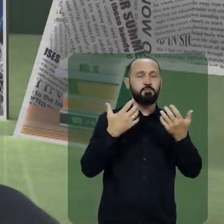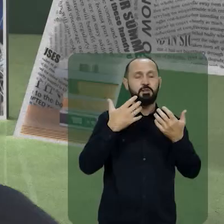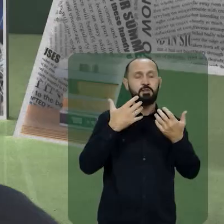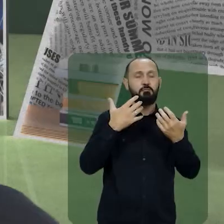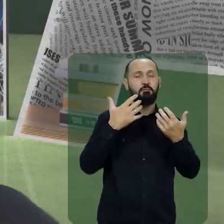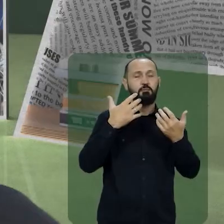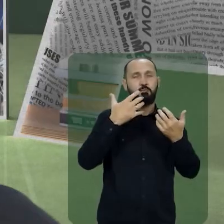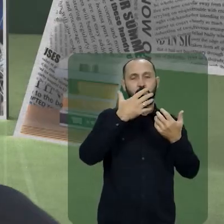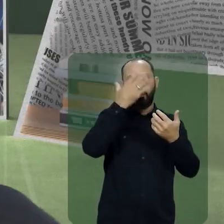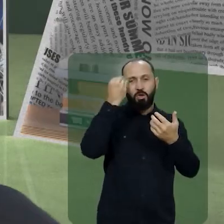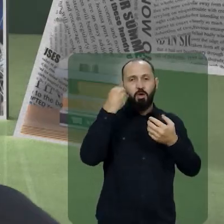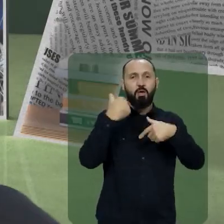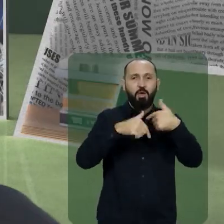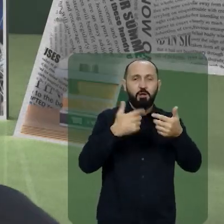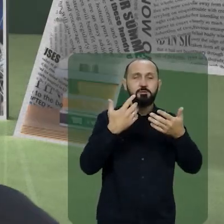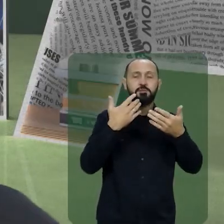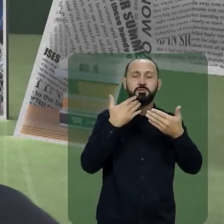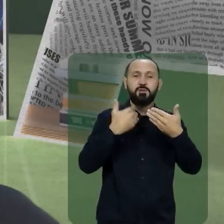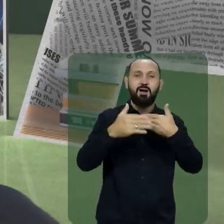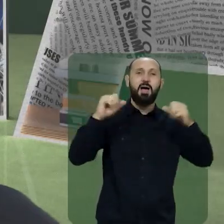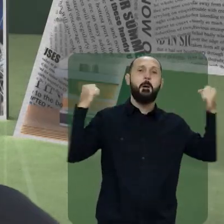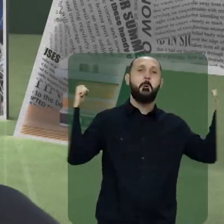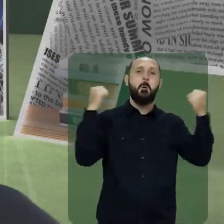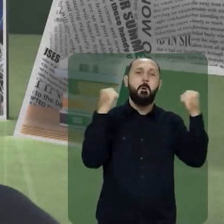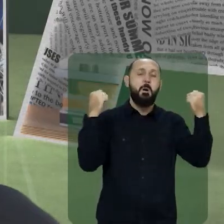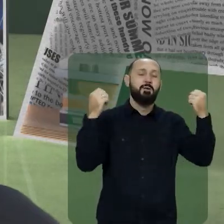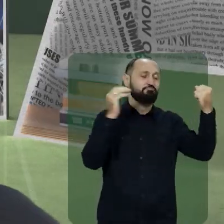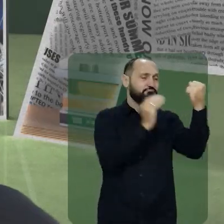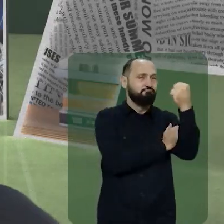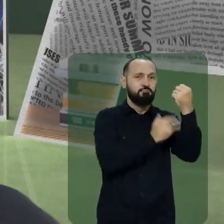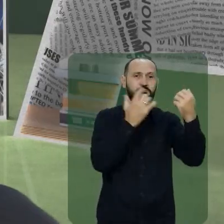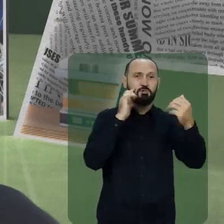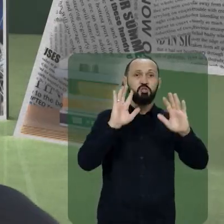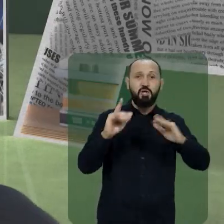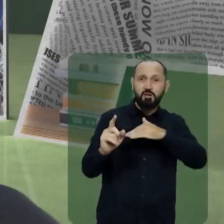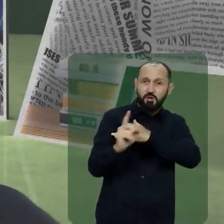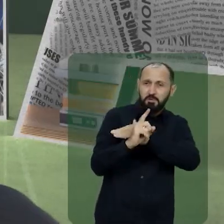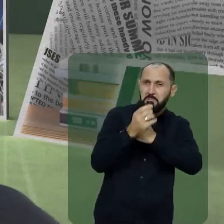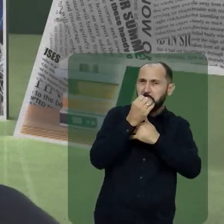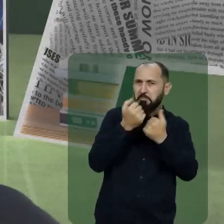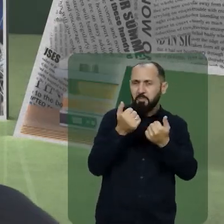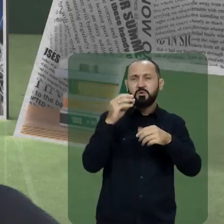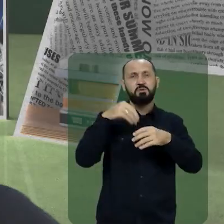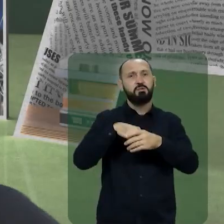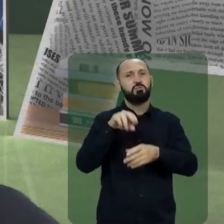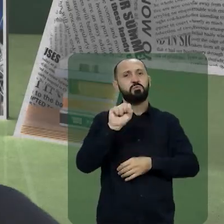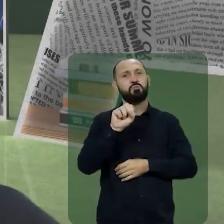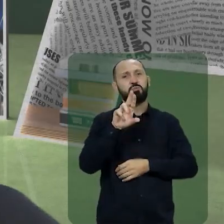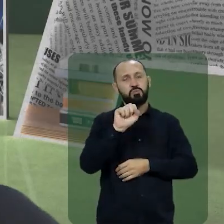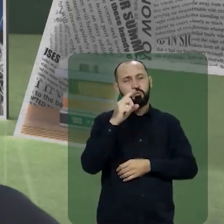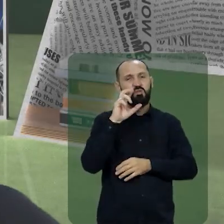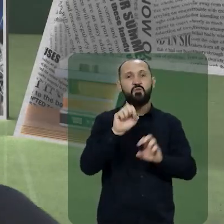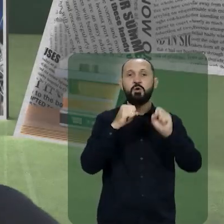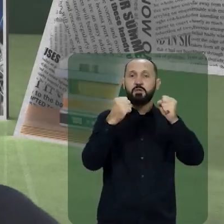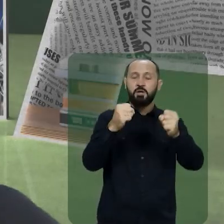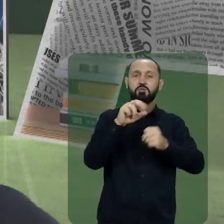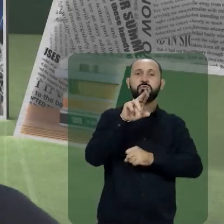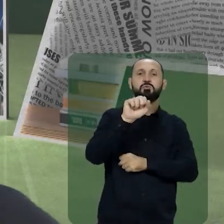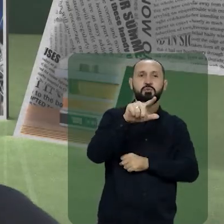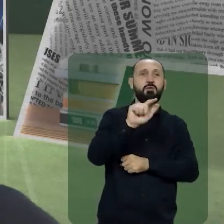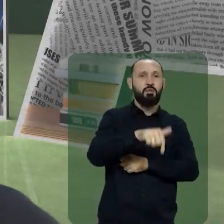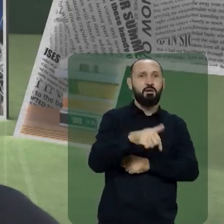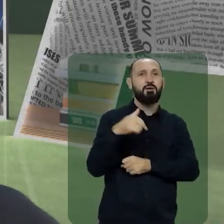esporte, de atividades físicas, e já temos um atendimento razoável no SUS, né? Fortalecer o SUS também é